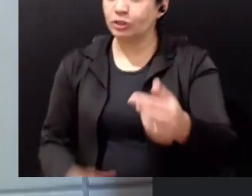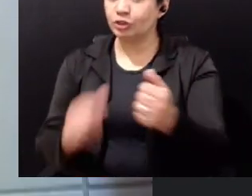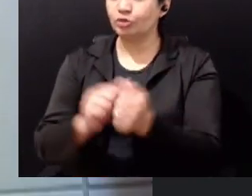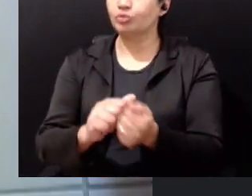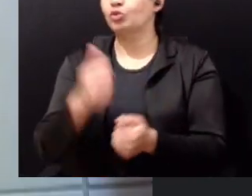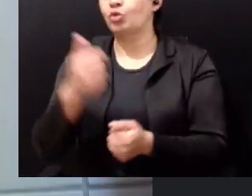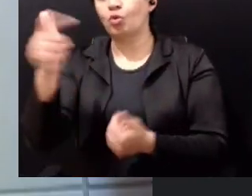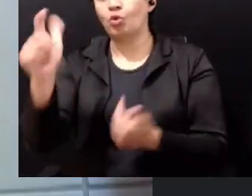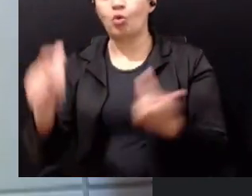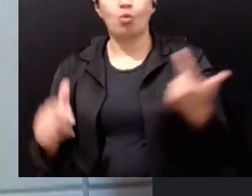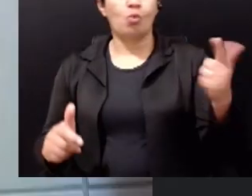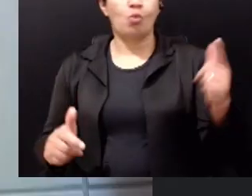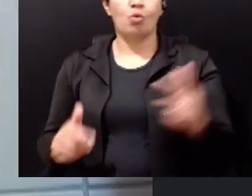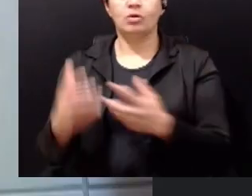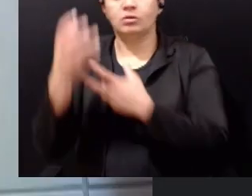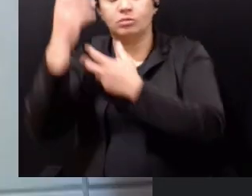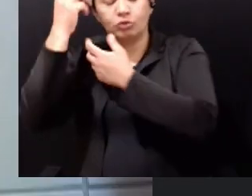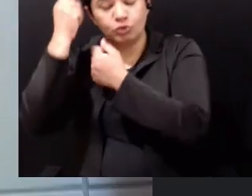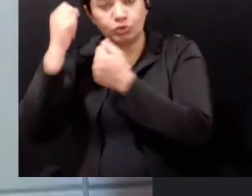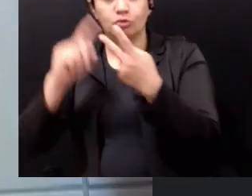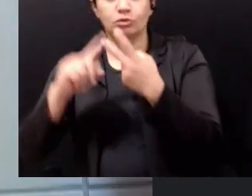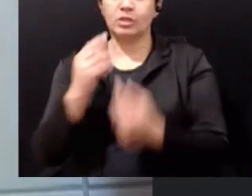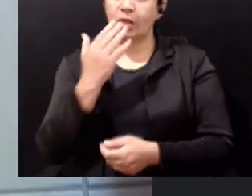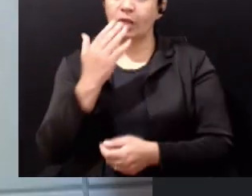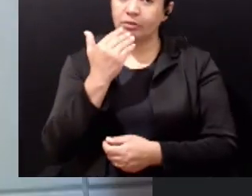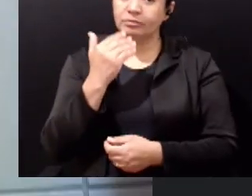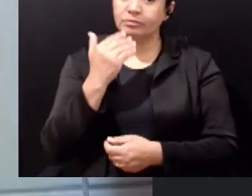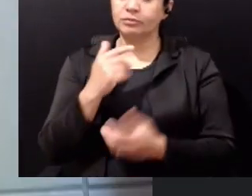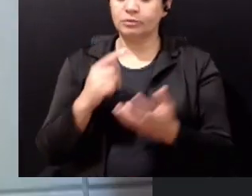eu disse, do sono, do apetite e